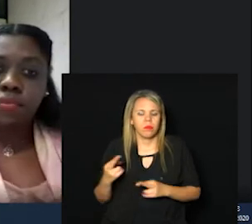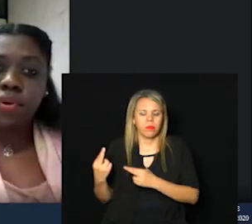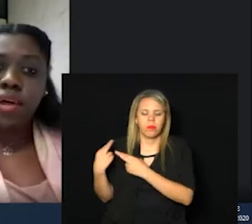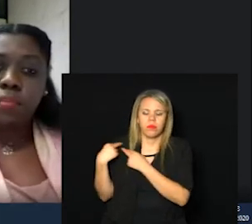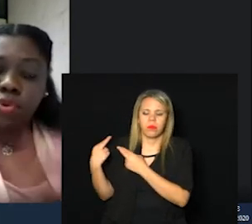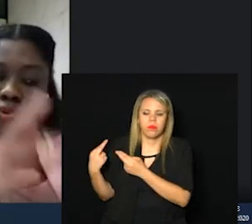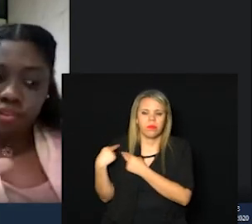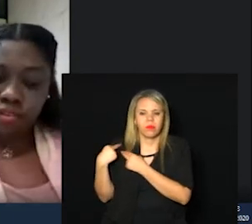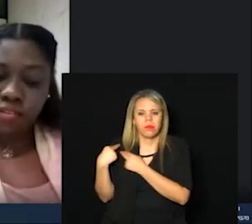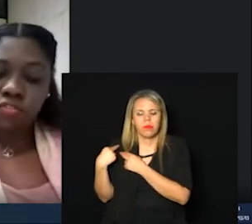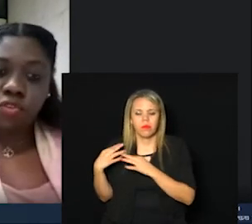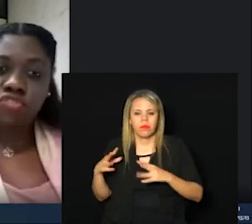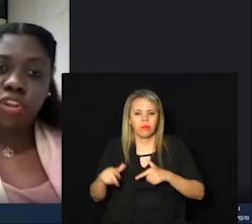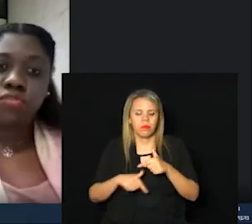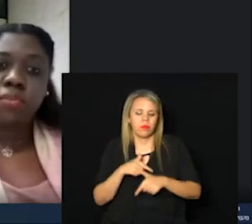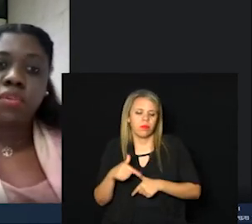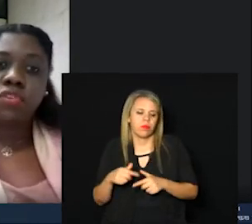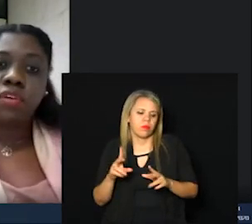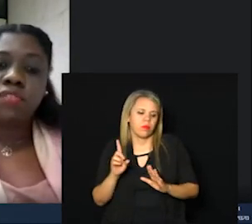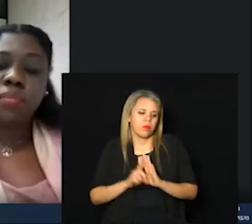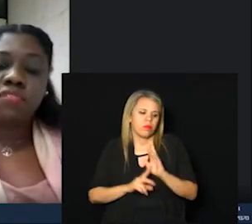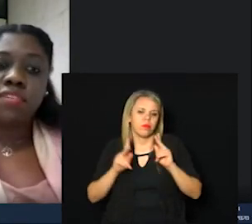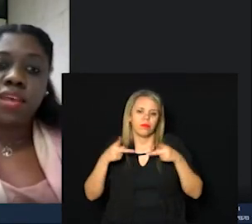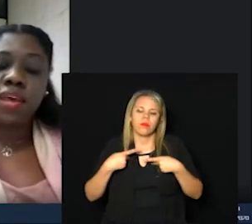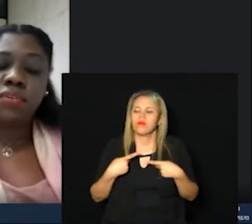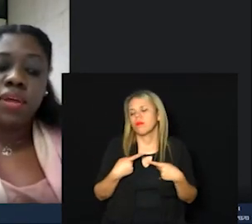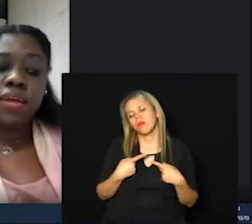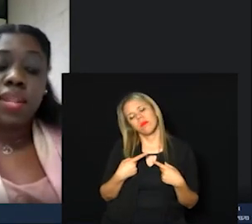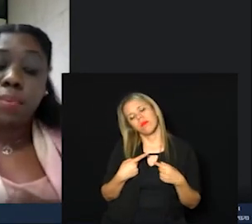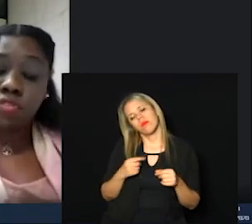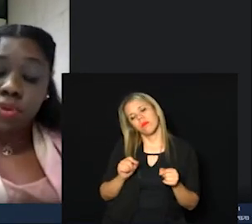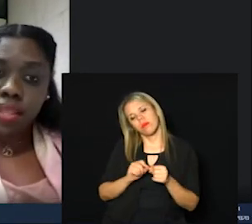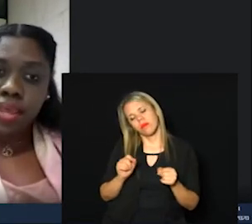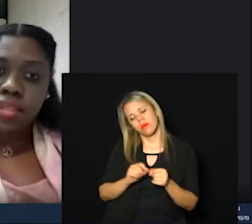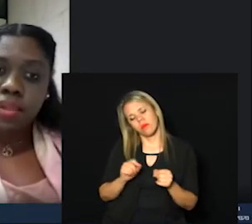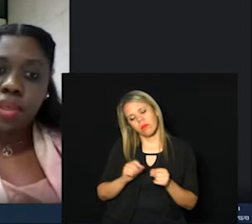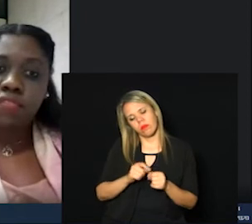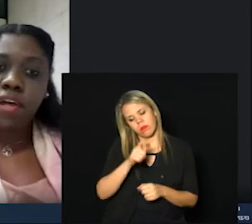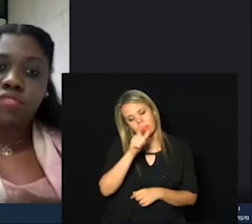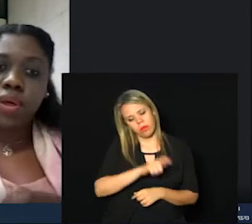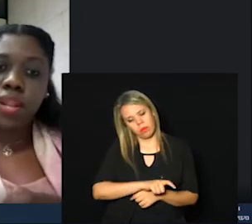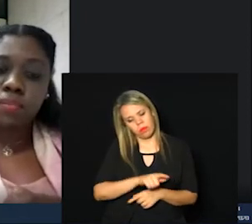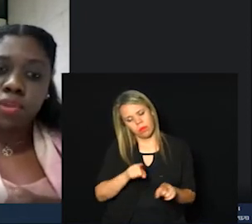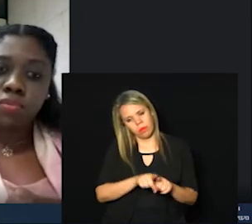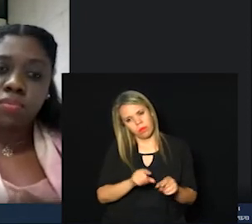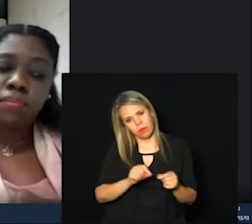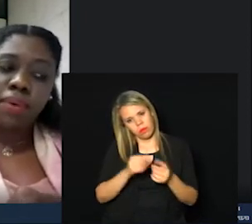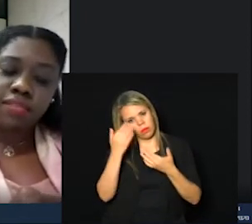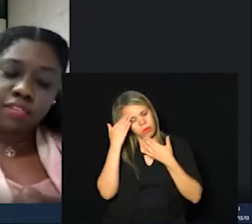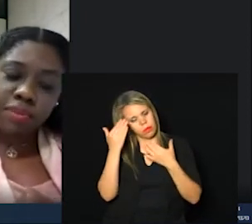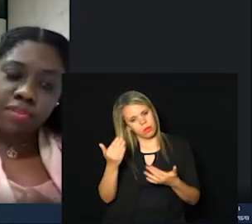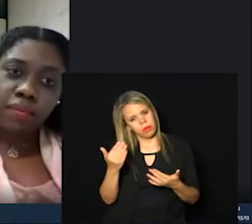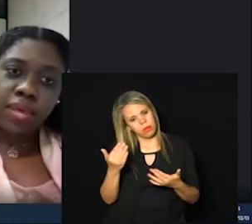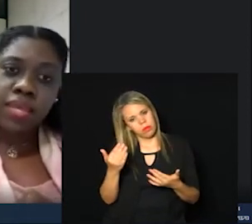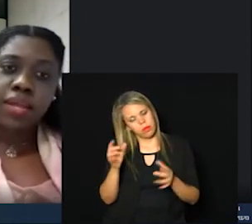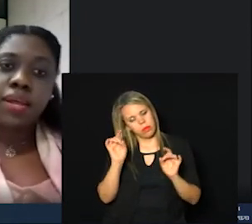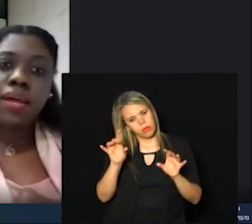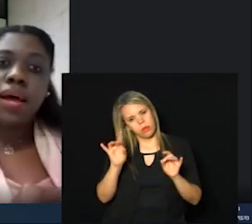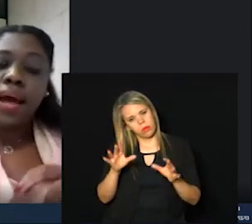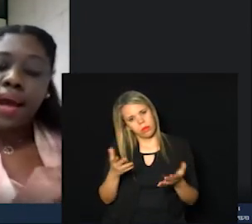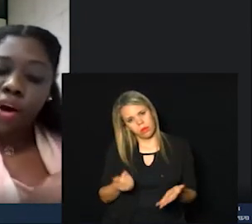responsável por todas essas questões de direitos humanos que nós estamos fazendo, na pessoa dele também eu faço um agradecimento mais especial